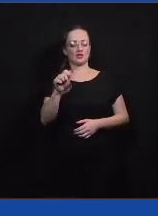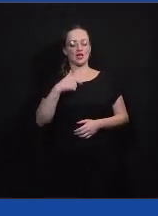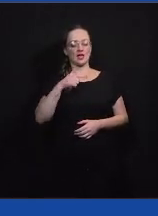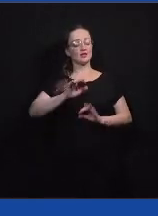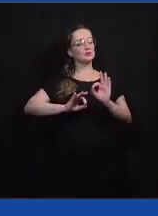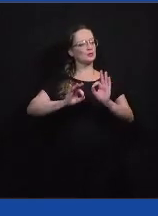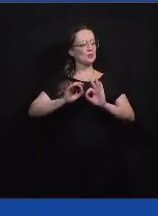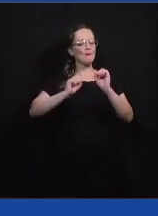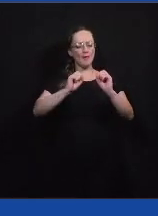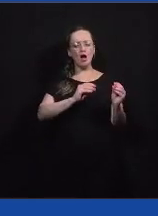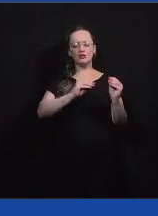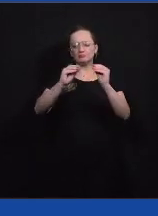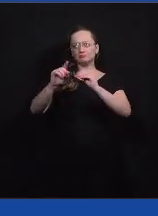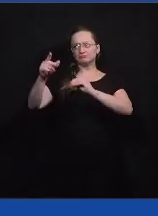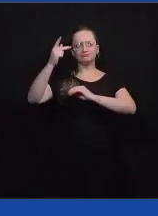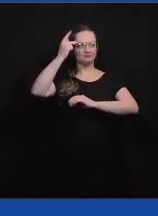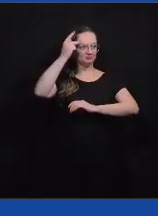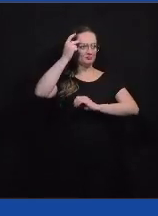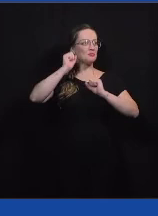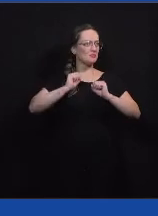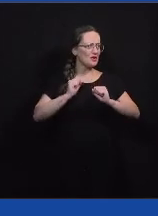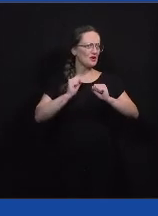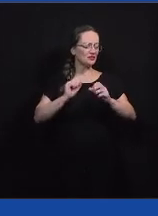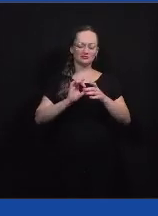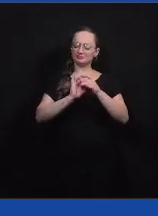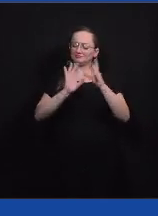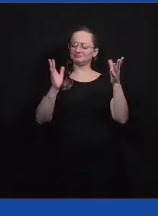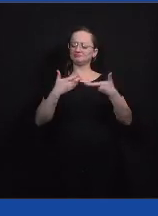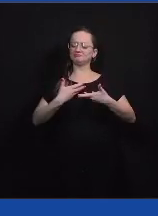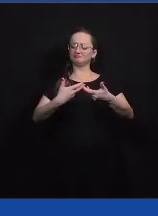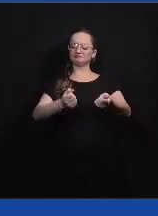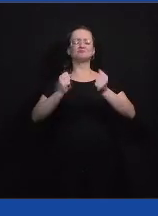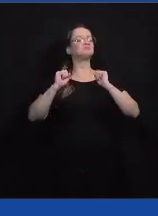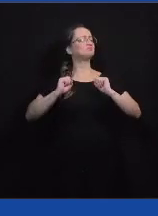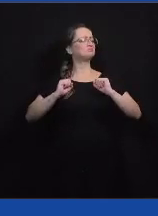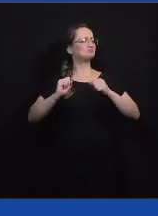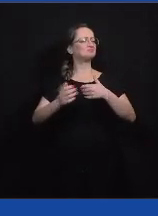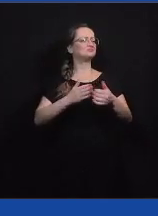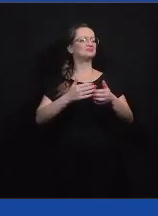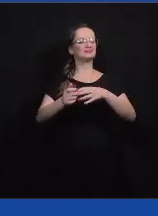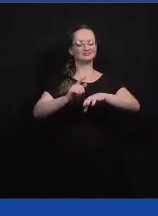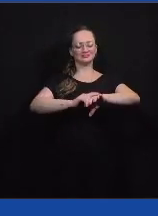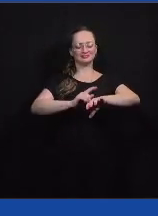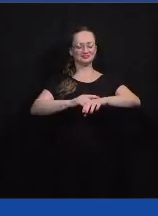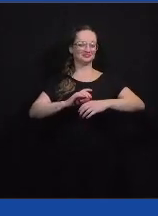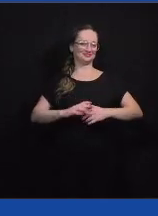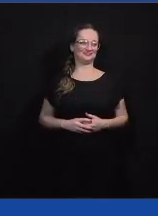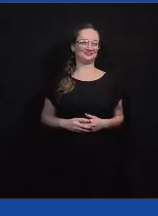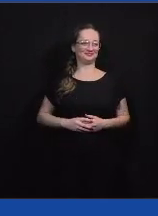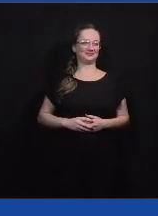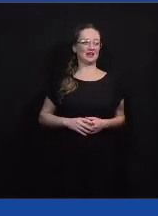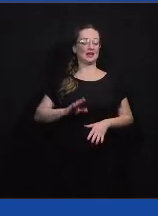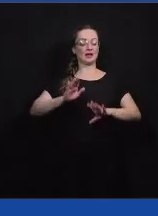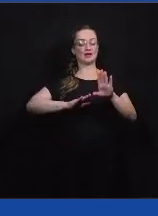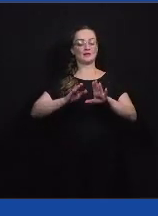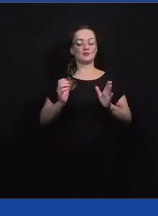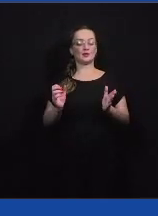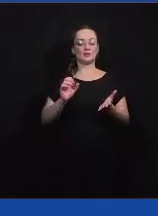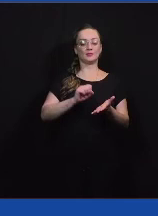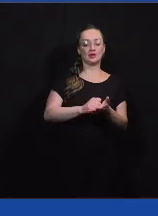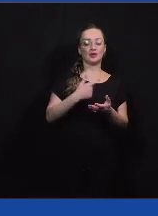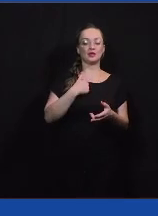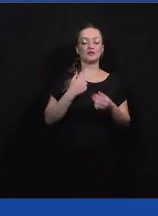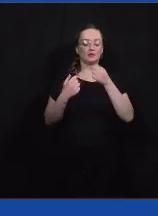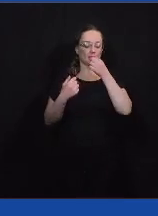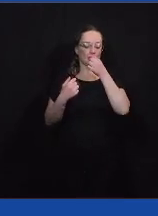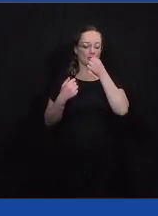São Paulo né estamos abertos para implantação de repente pega a a nossa